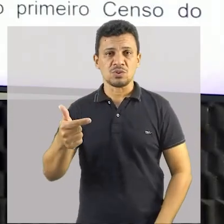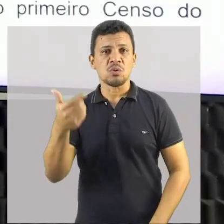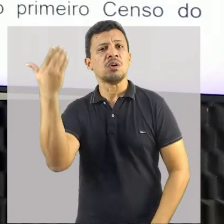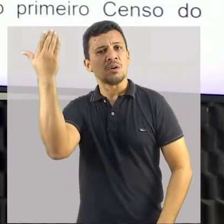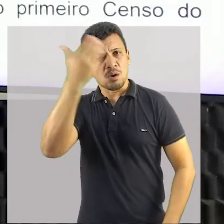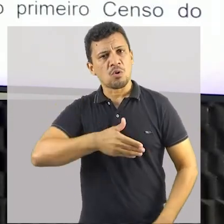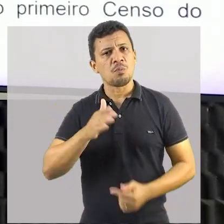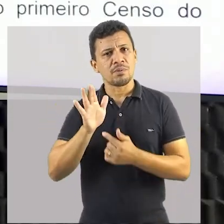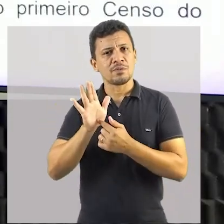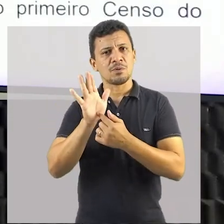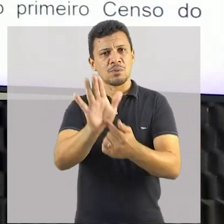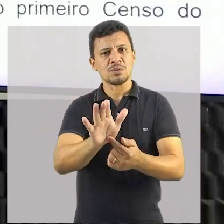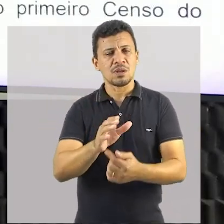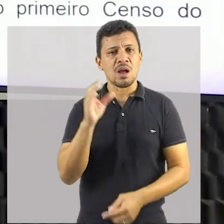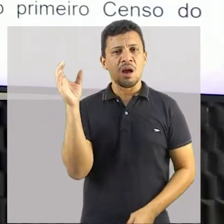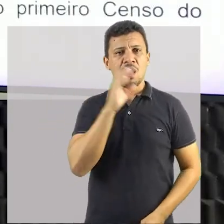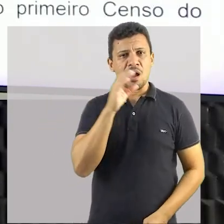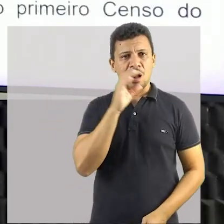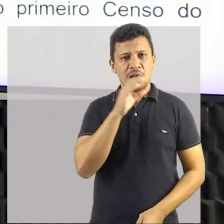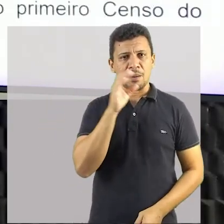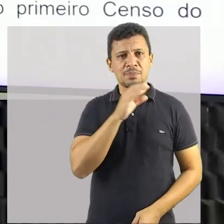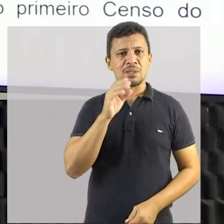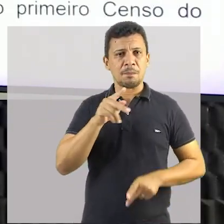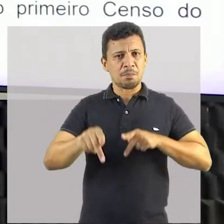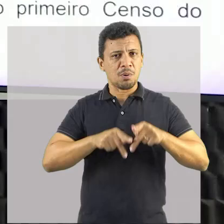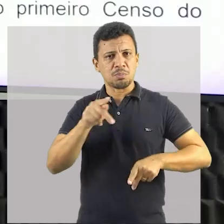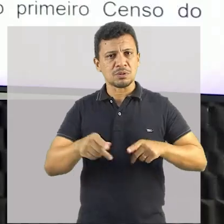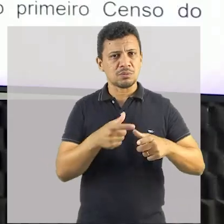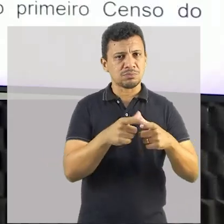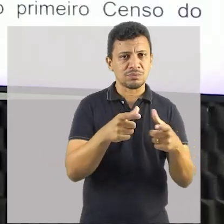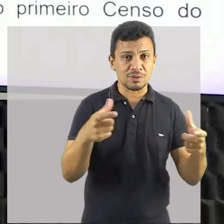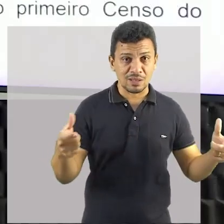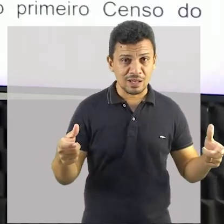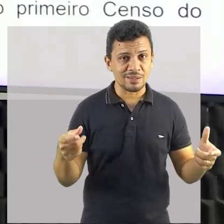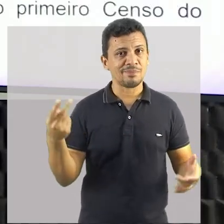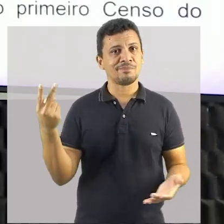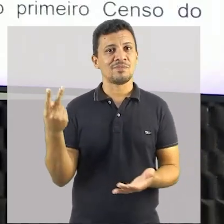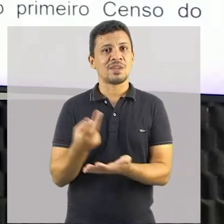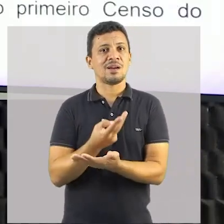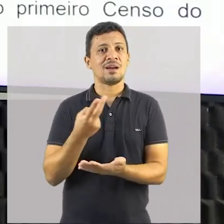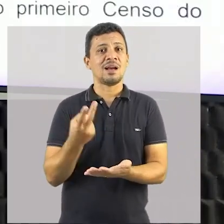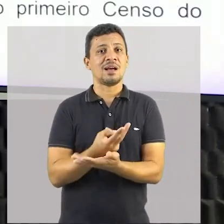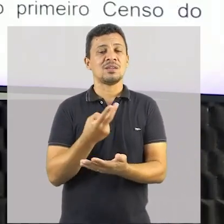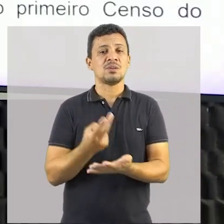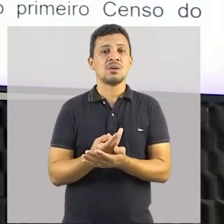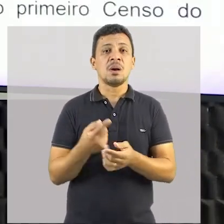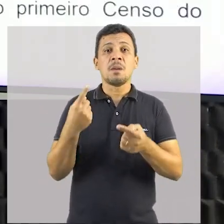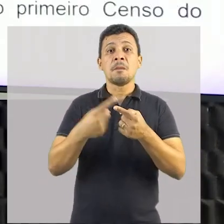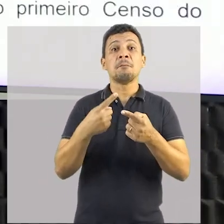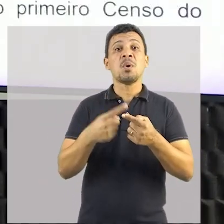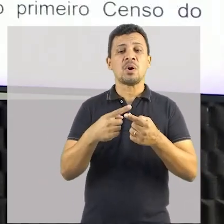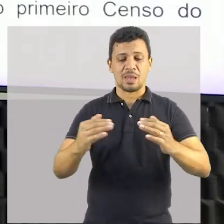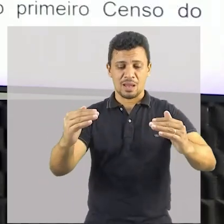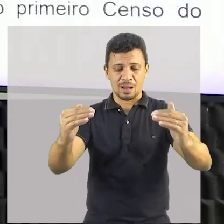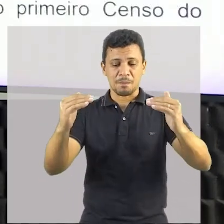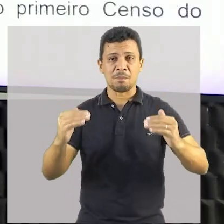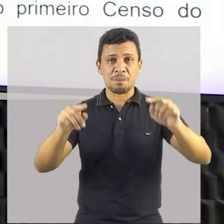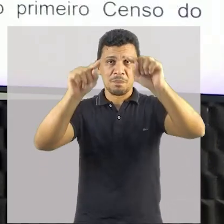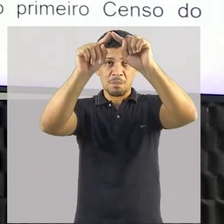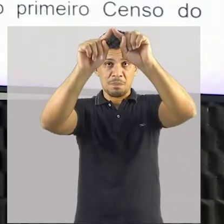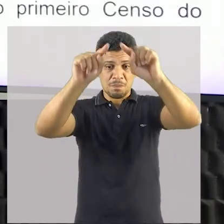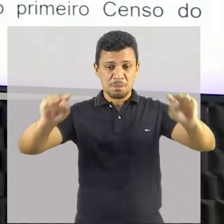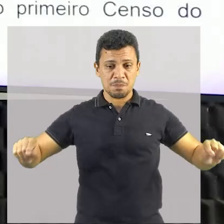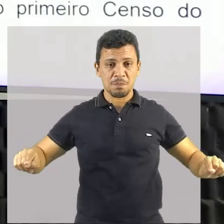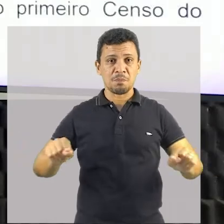a comprovação de uma acelerada expansão demográfica, isso é um erro. A base da pirâmide brasileira, ela tem